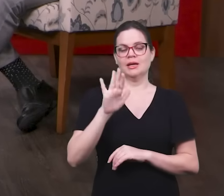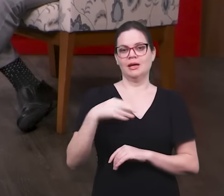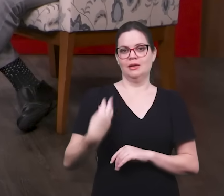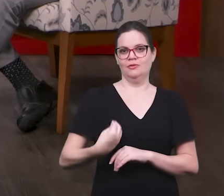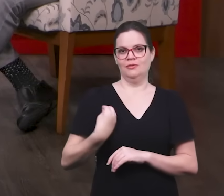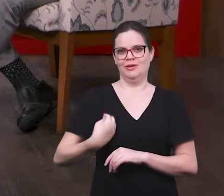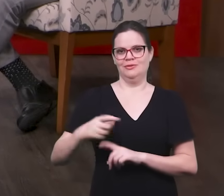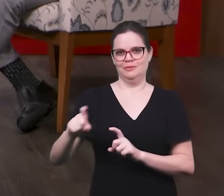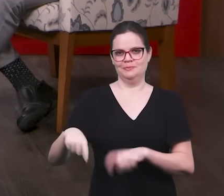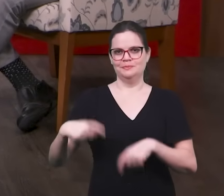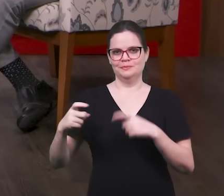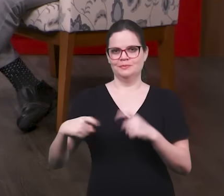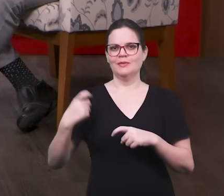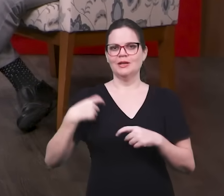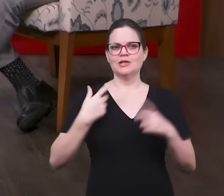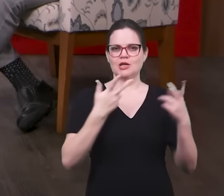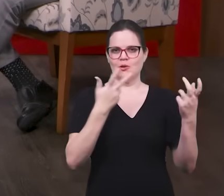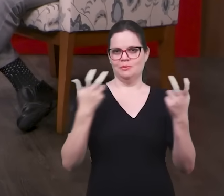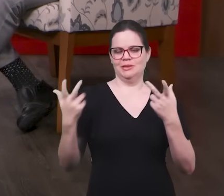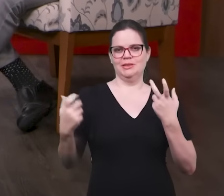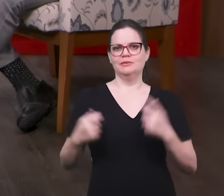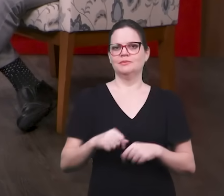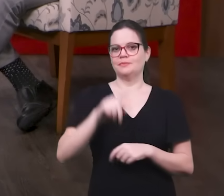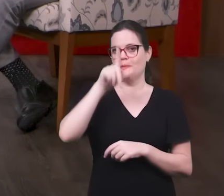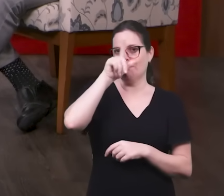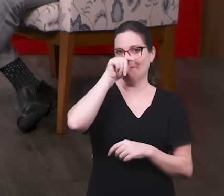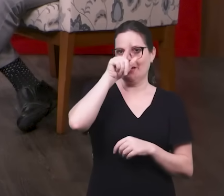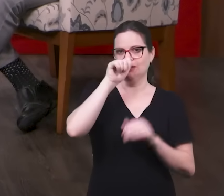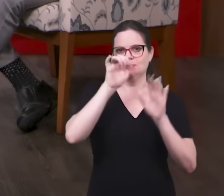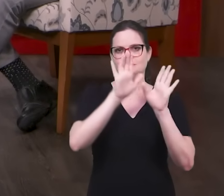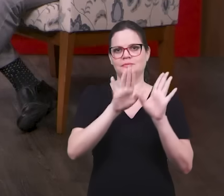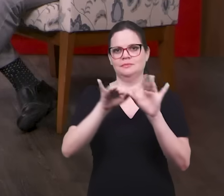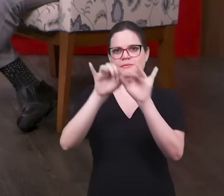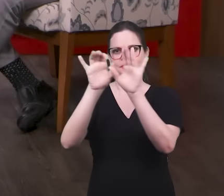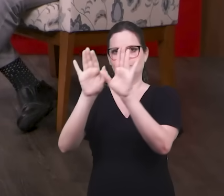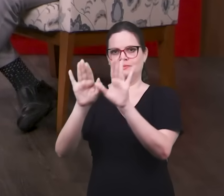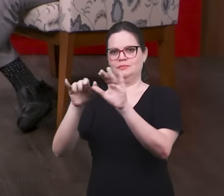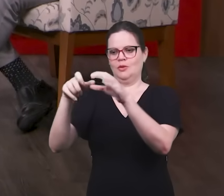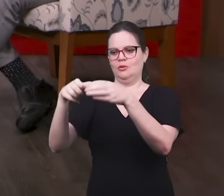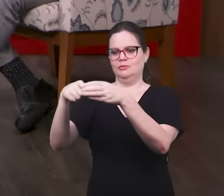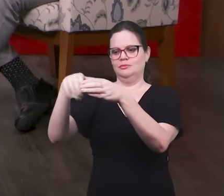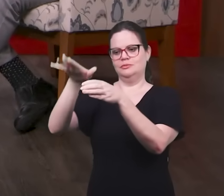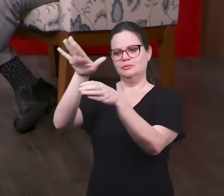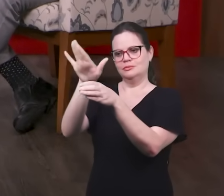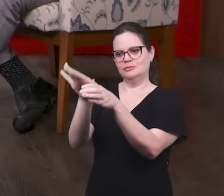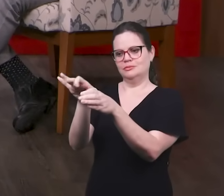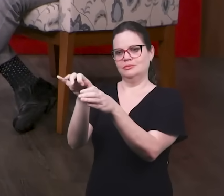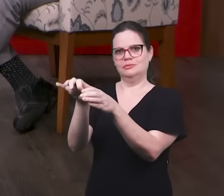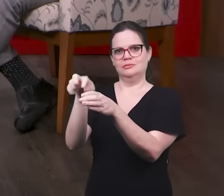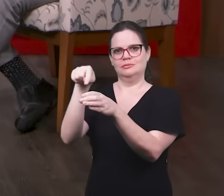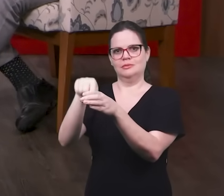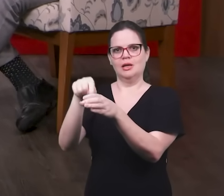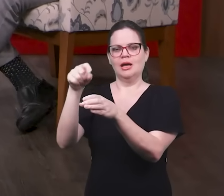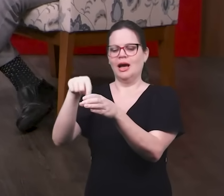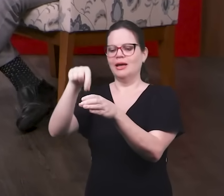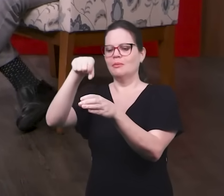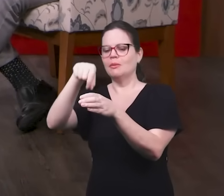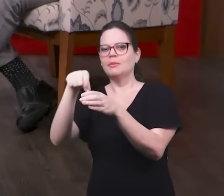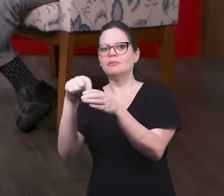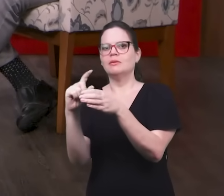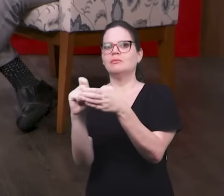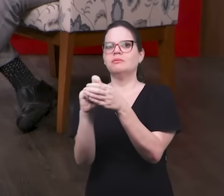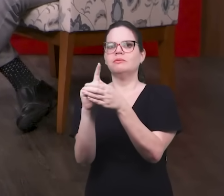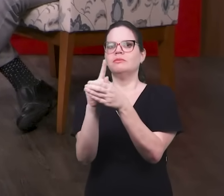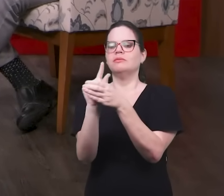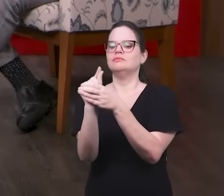interior vê muito isso. O passarinho, ele está ali no ninho, então ele não tem nem pena ainda, então ele só abre